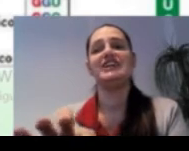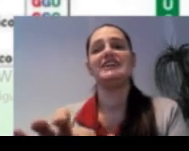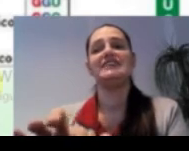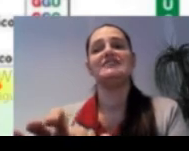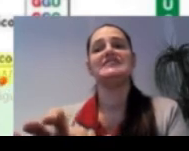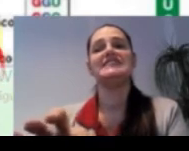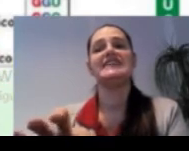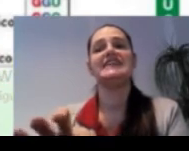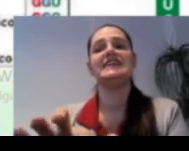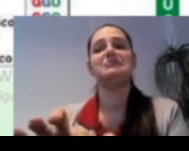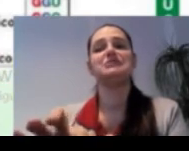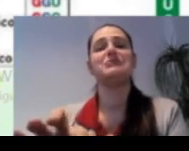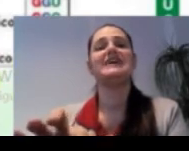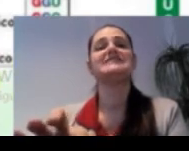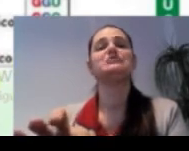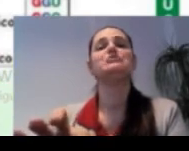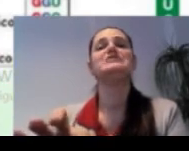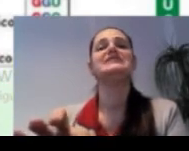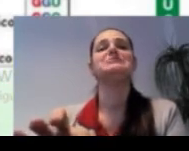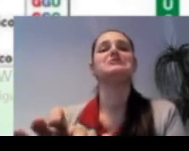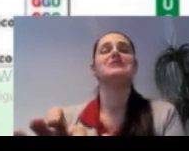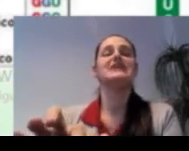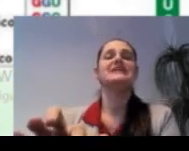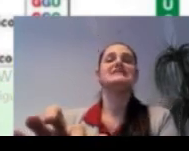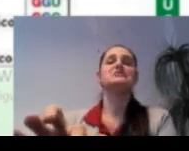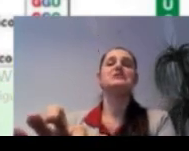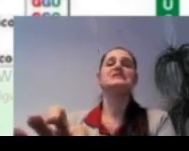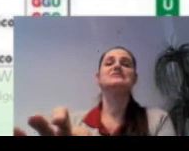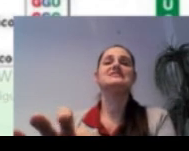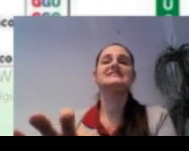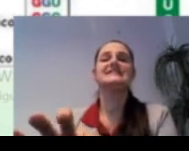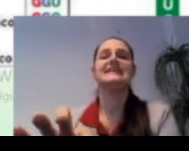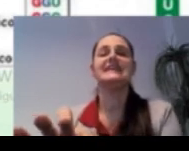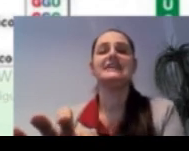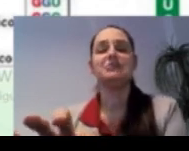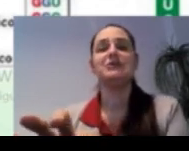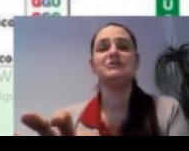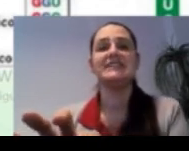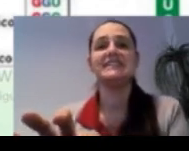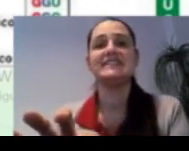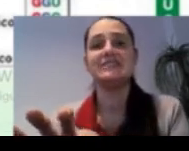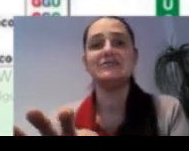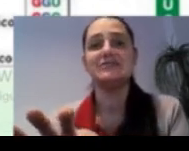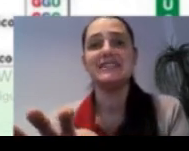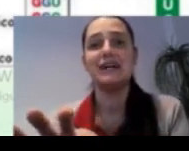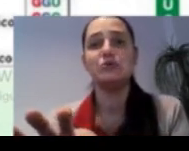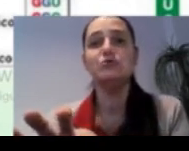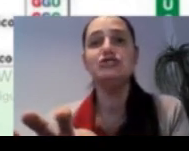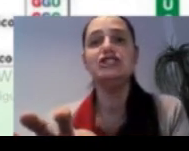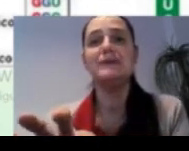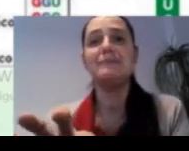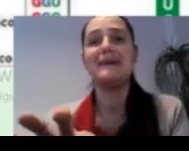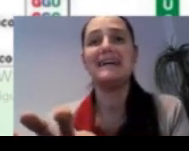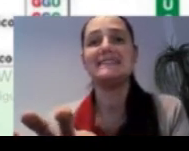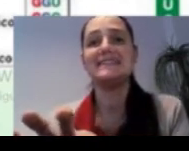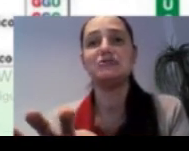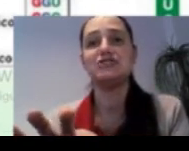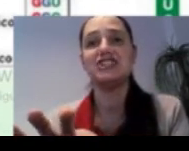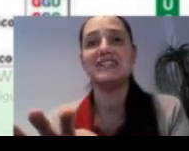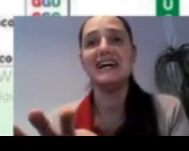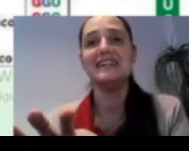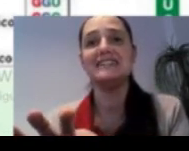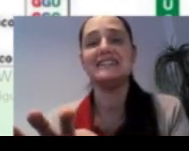e GAG, você teria mesmo ácido glutâmico. Então, quando você tem uma alteração na última